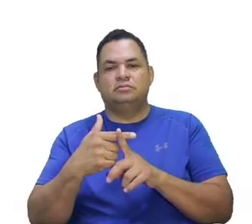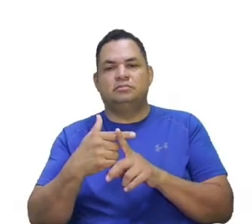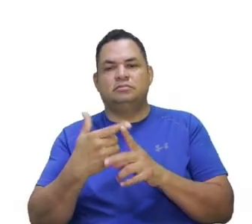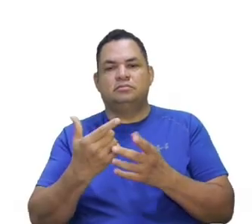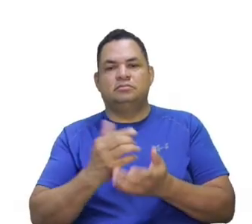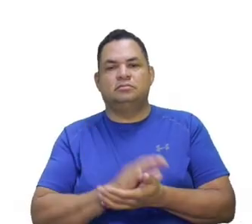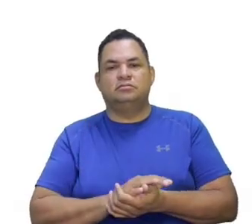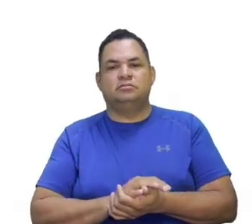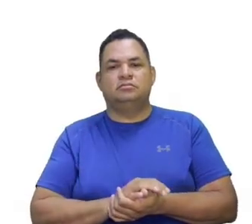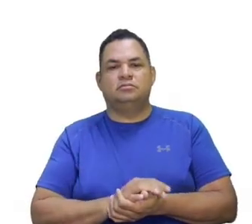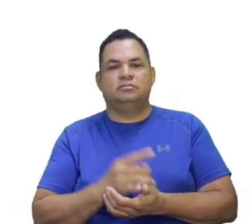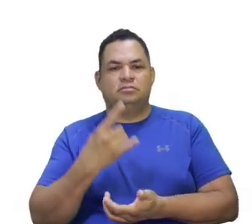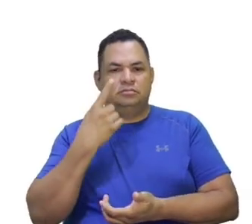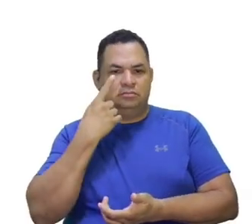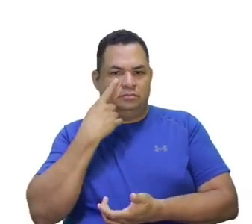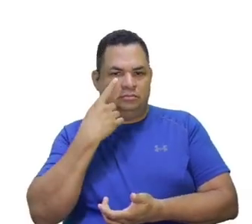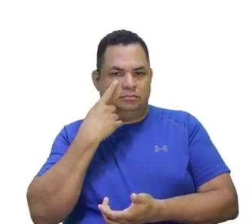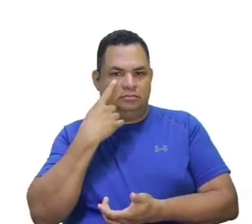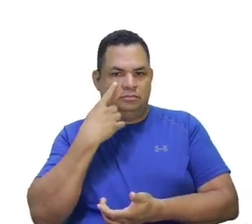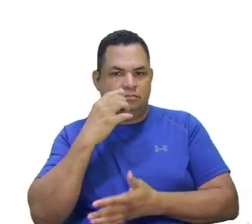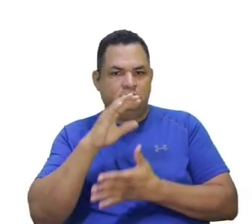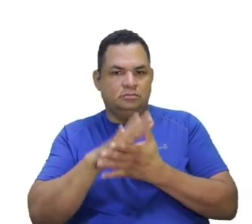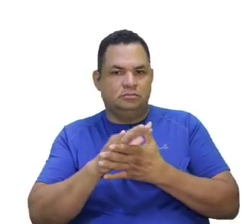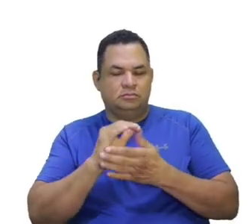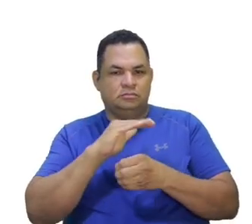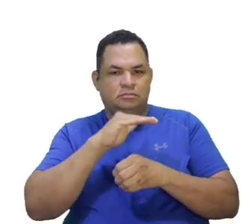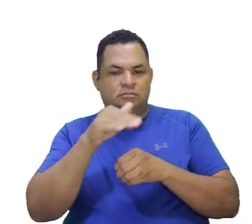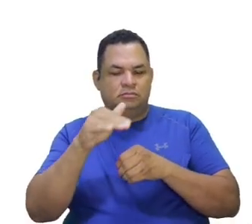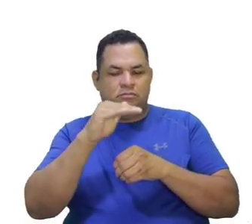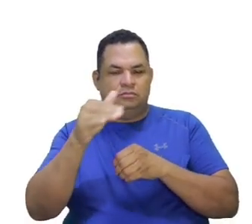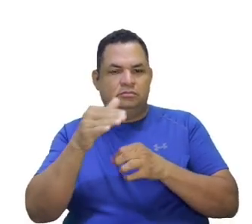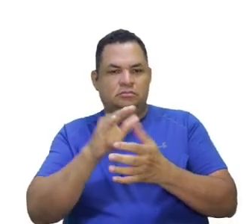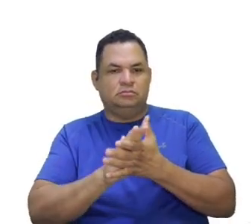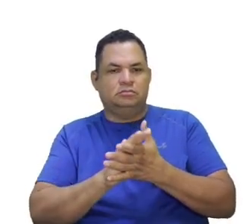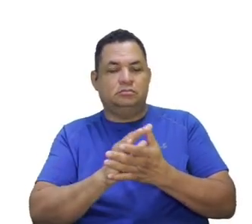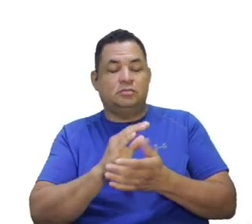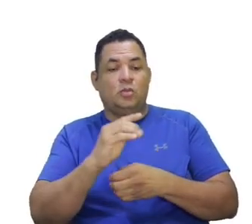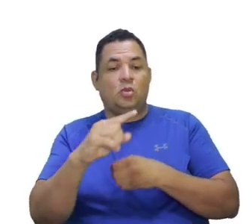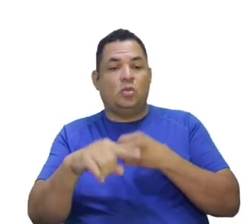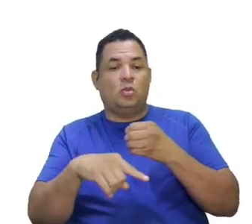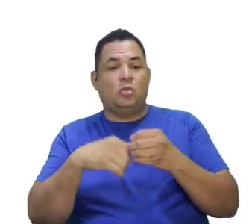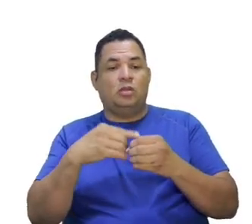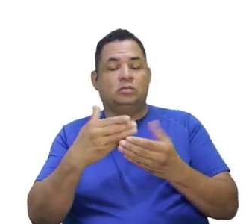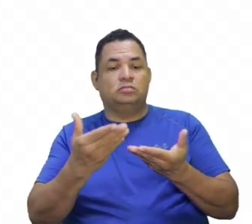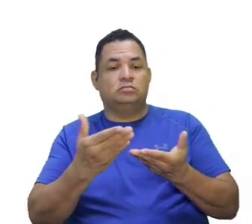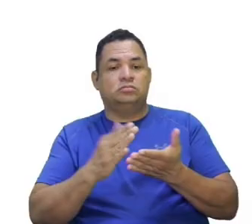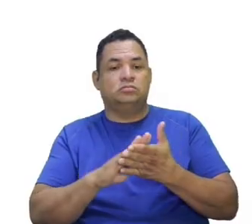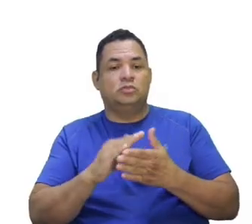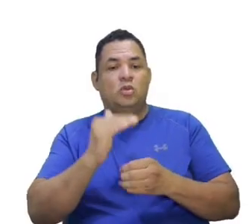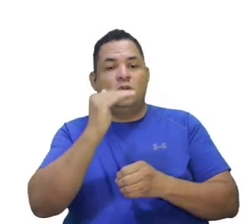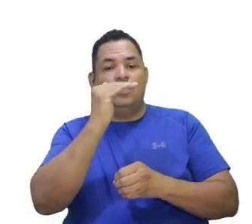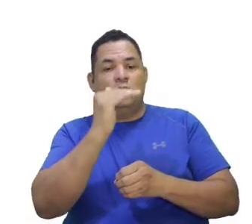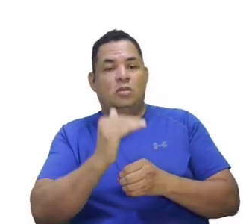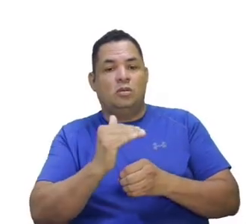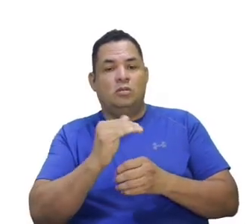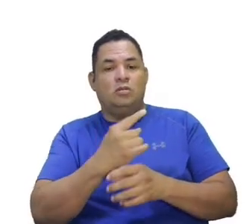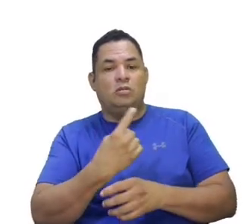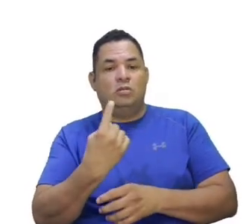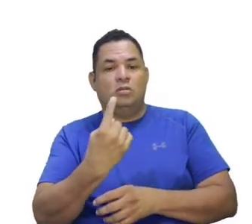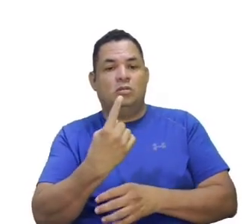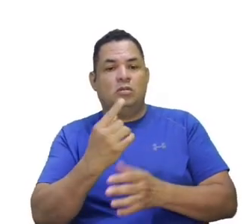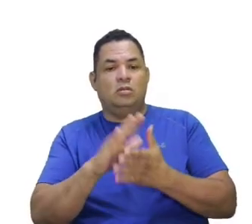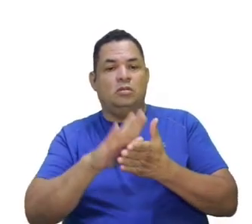elétrons. Olhando a distribuição do átomo neutro, que é essa daqui, qual é o subnível de onde nós